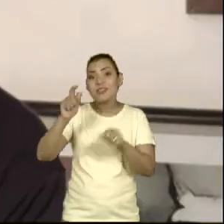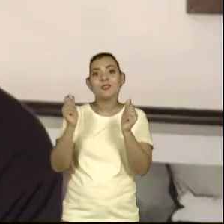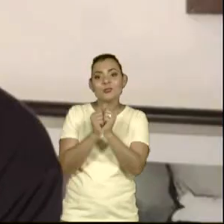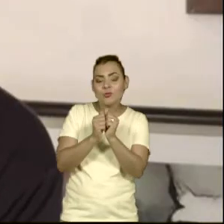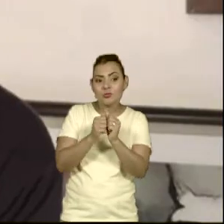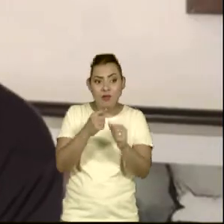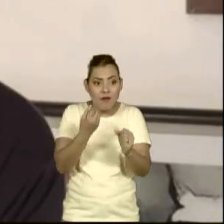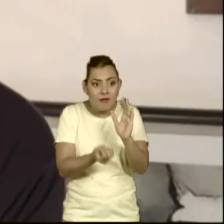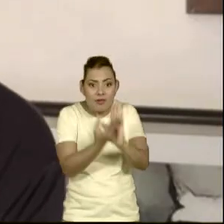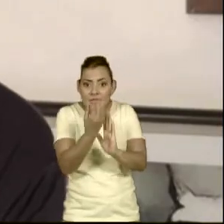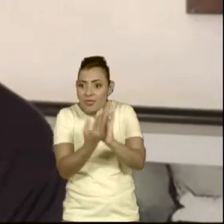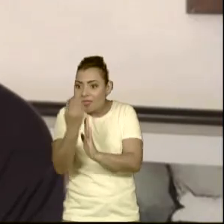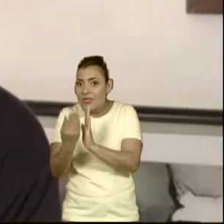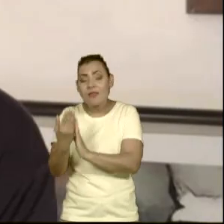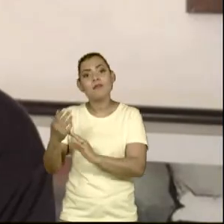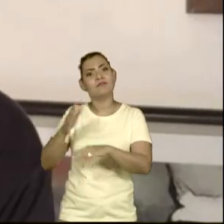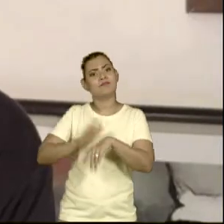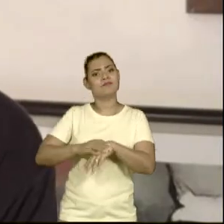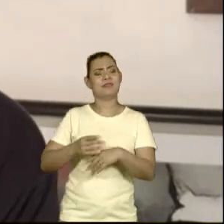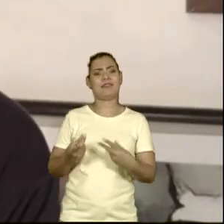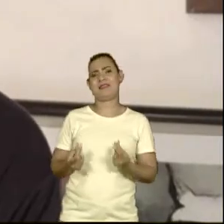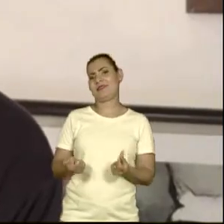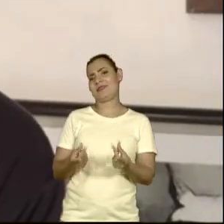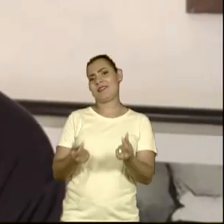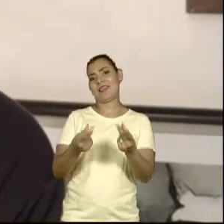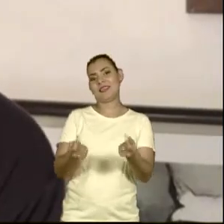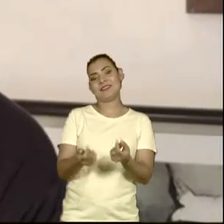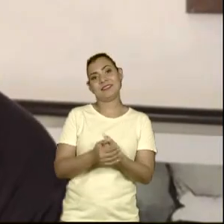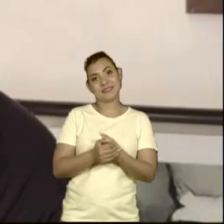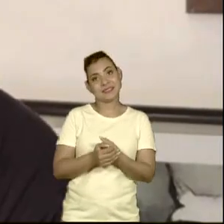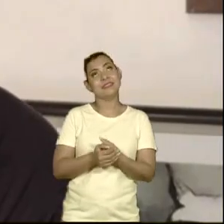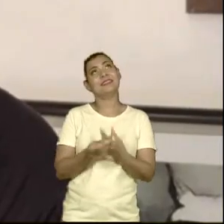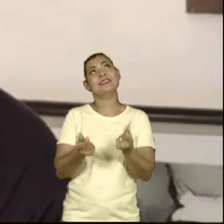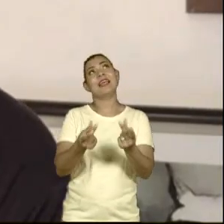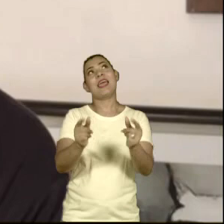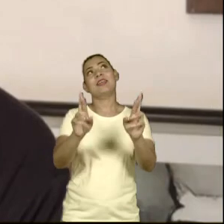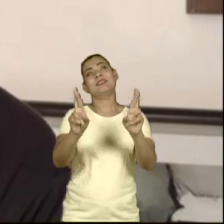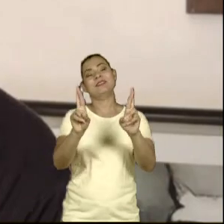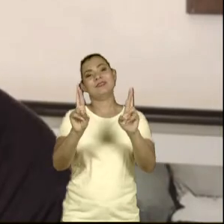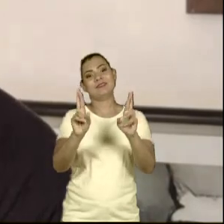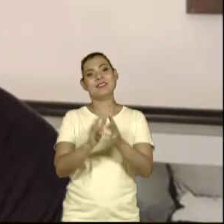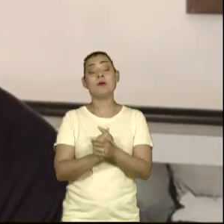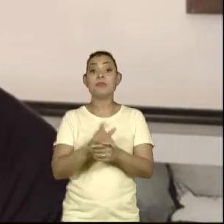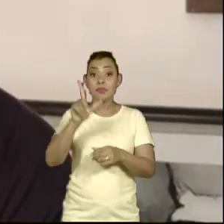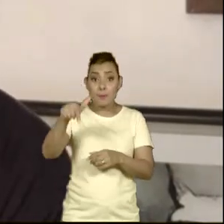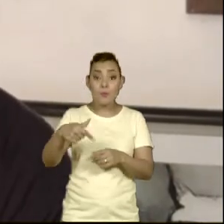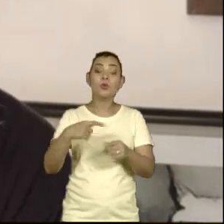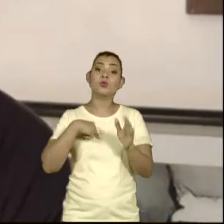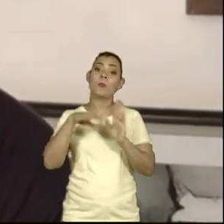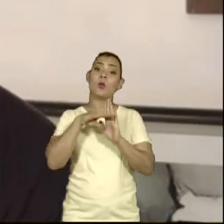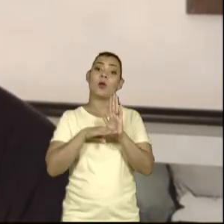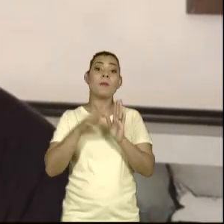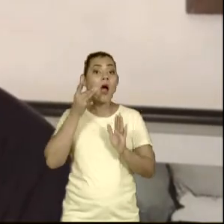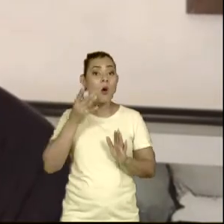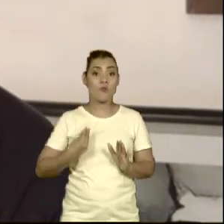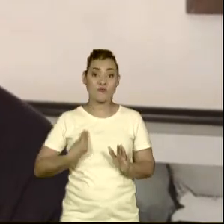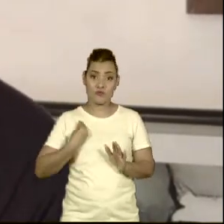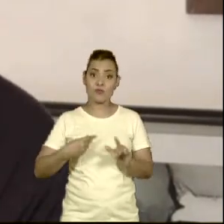tivesse vida longa, ele teve vida longa, bem longa, ainda fizemos depois um programa ao vivo,